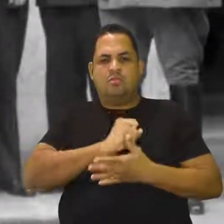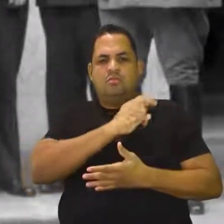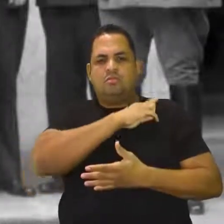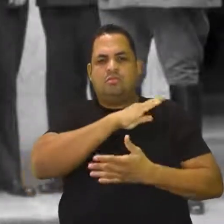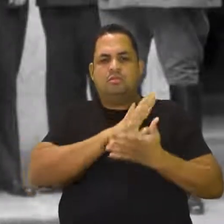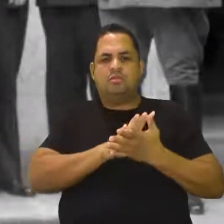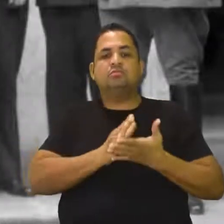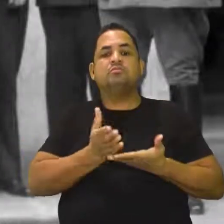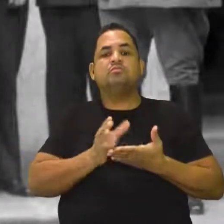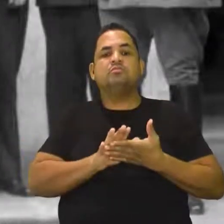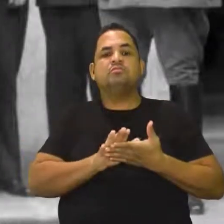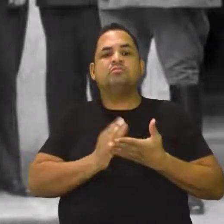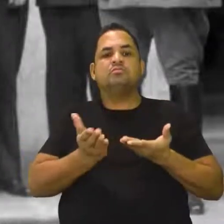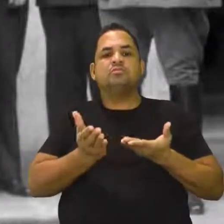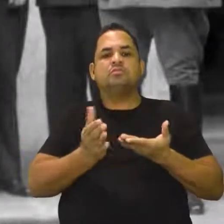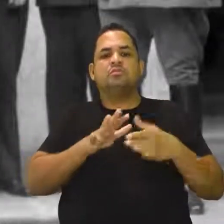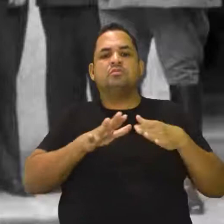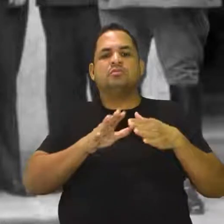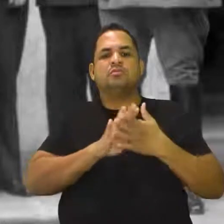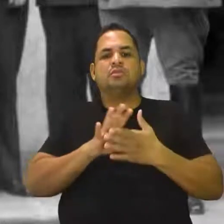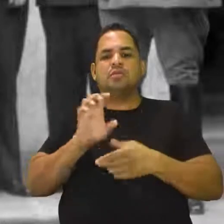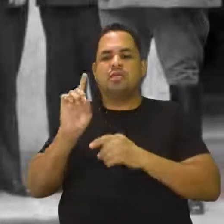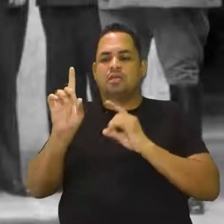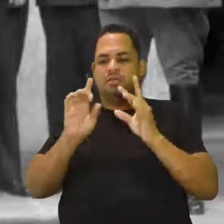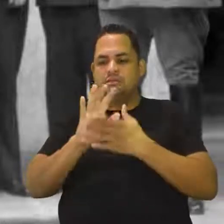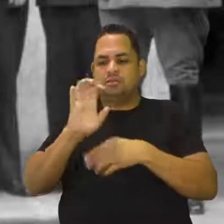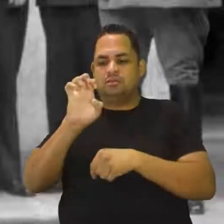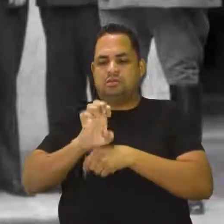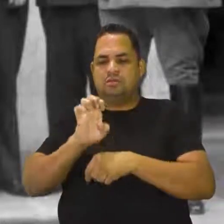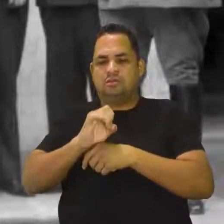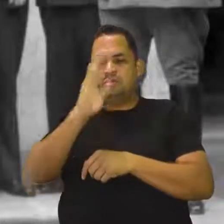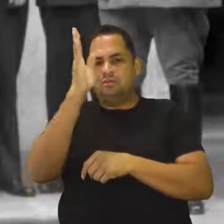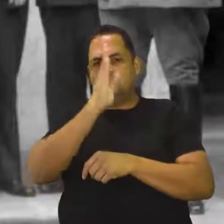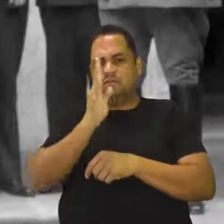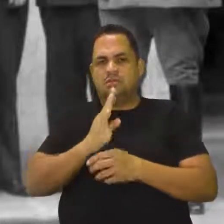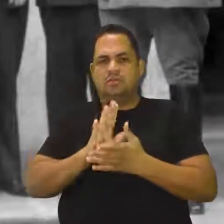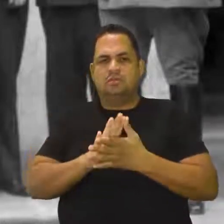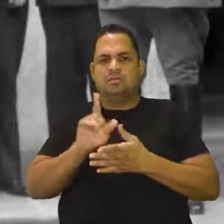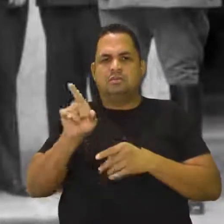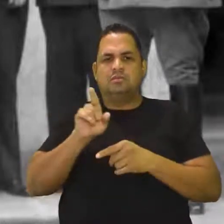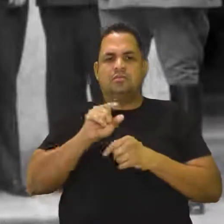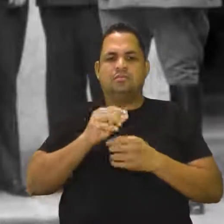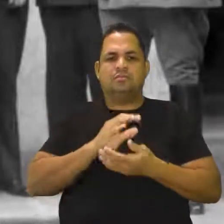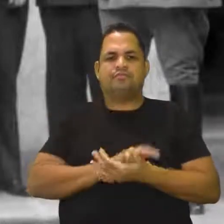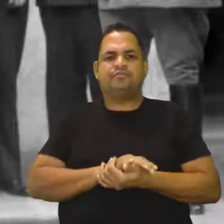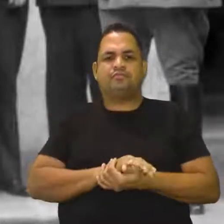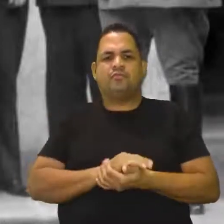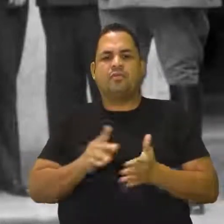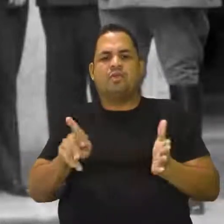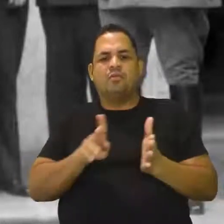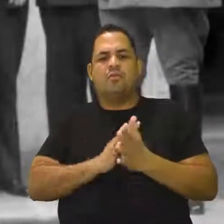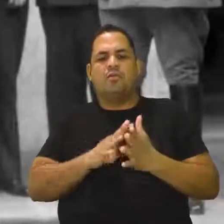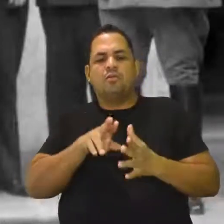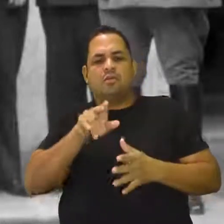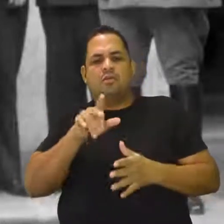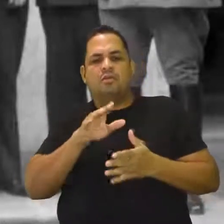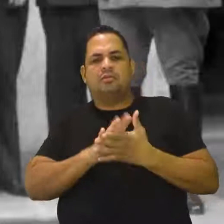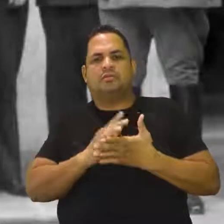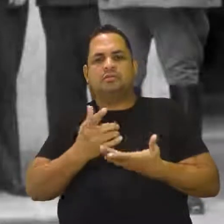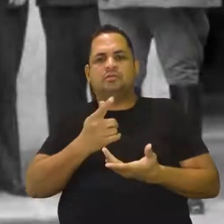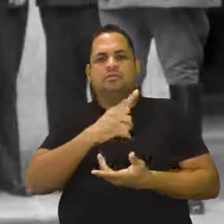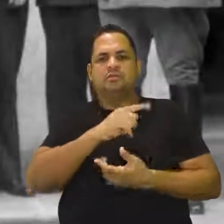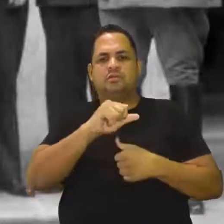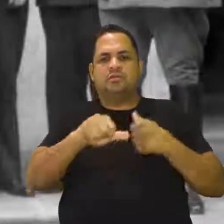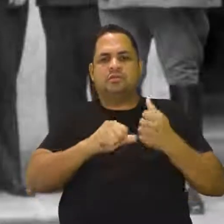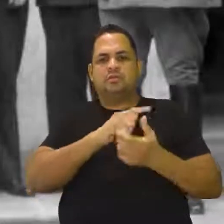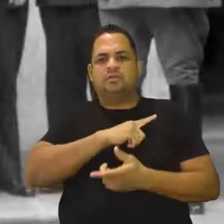estados brasileiros. Ele vai mandar governadores e para vários, o próprio irmão dele vai se